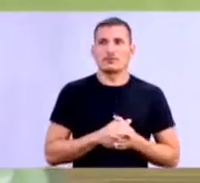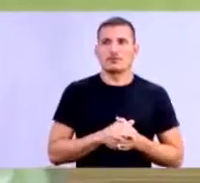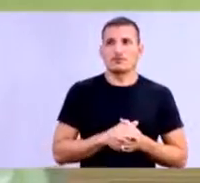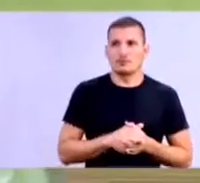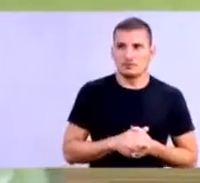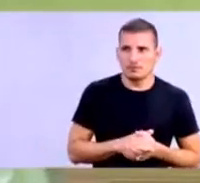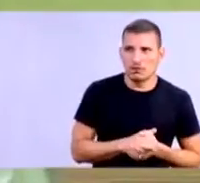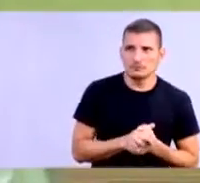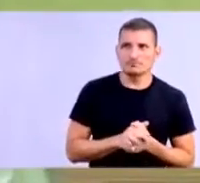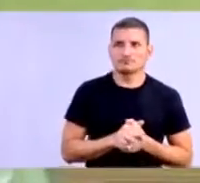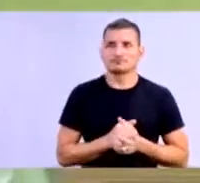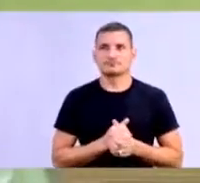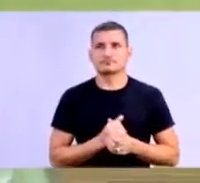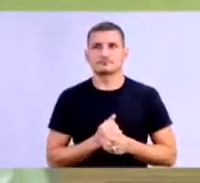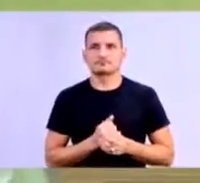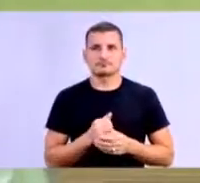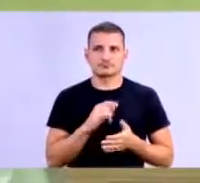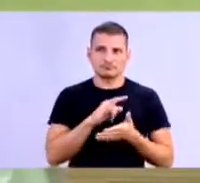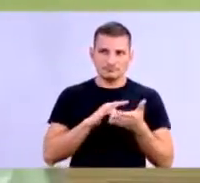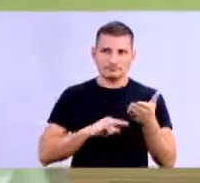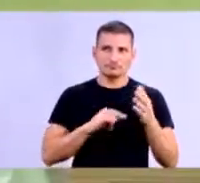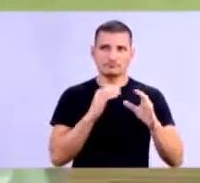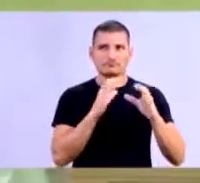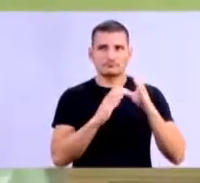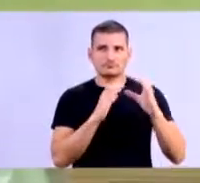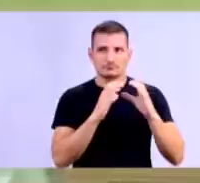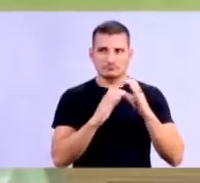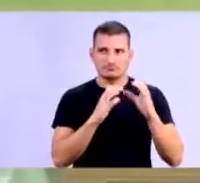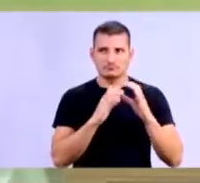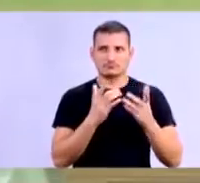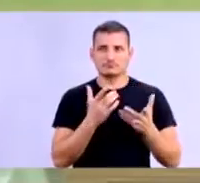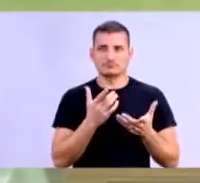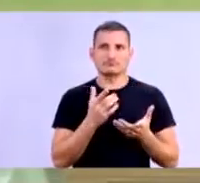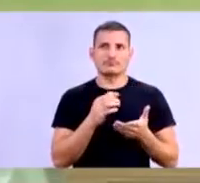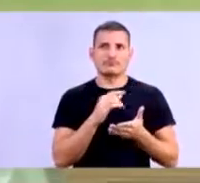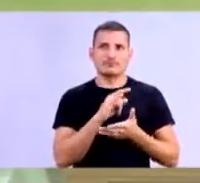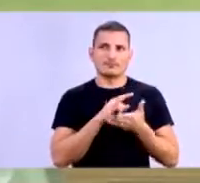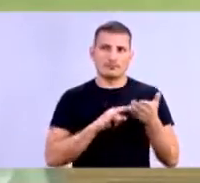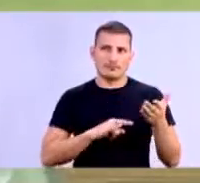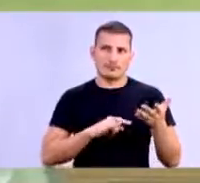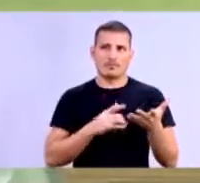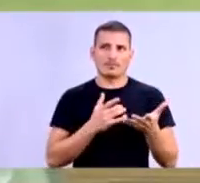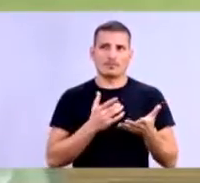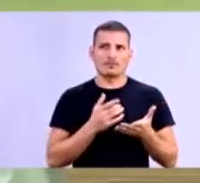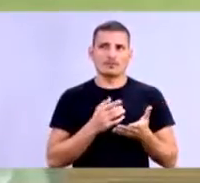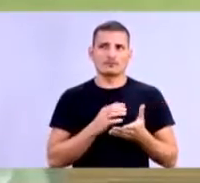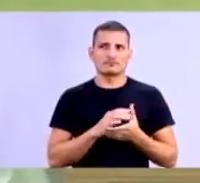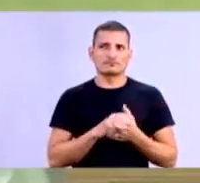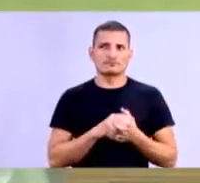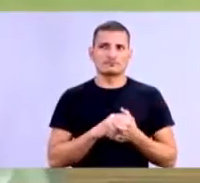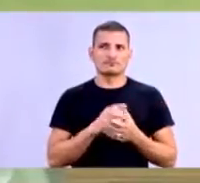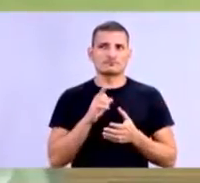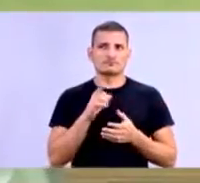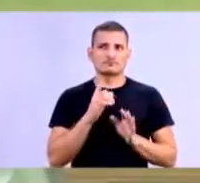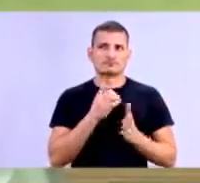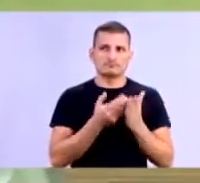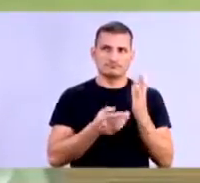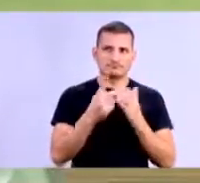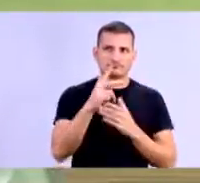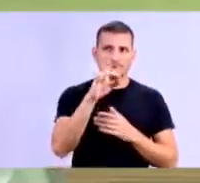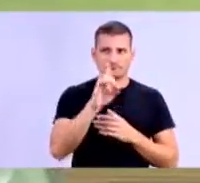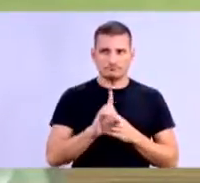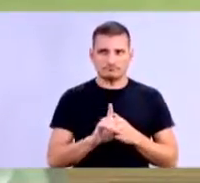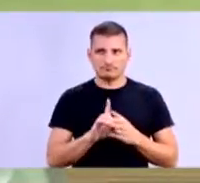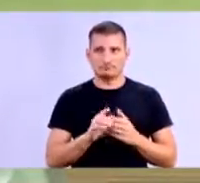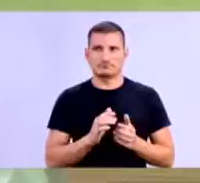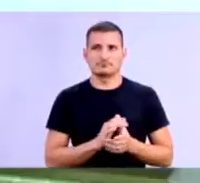um documento oficial, uma comunicação, algum documento desse tipo, para você não perder o seu direito.